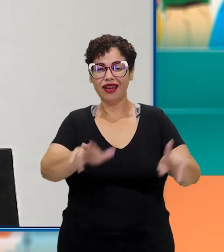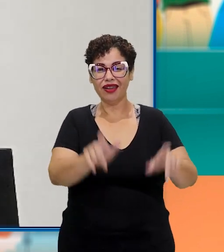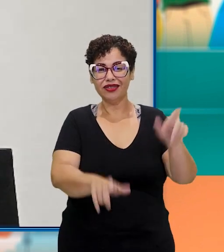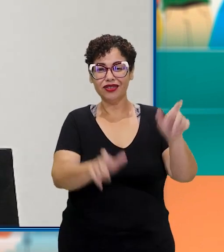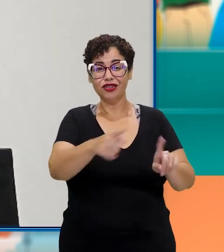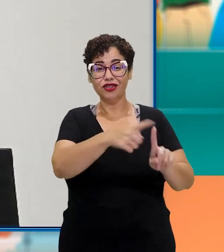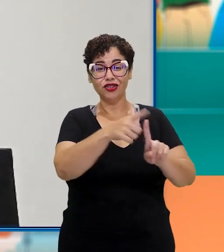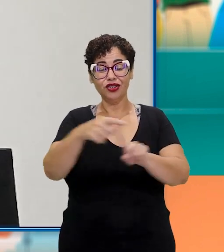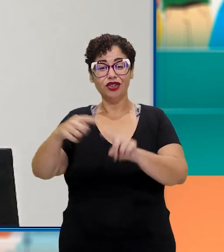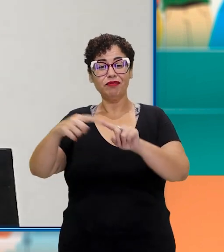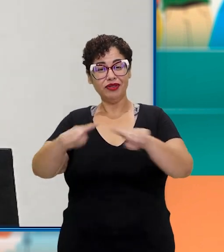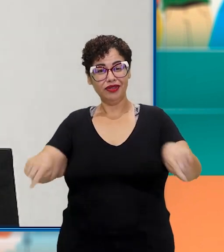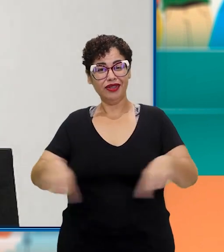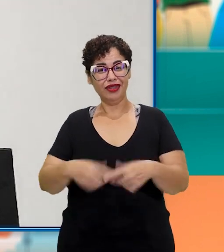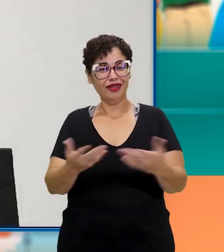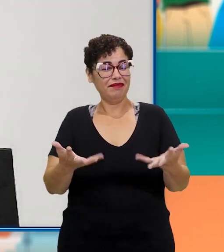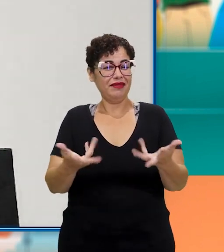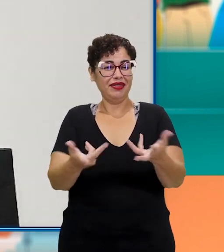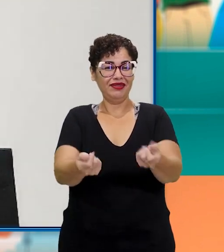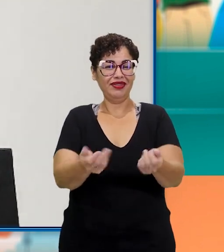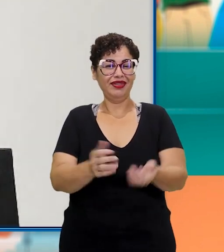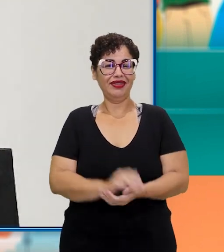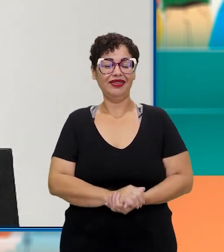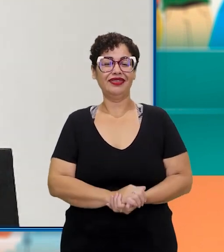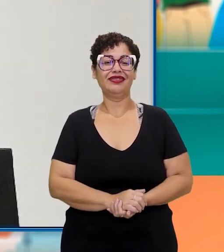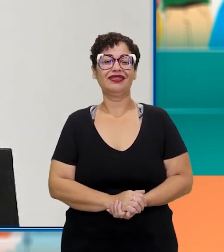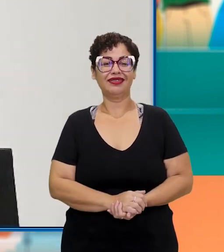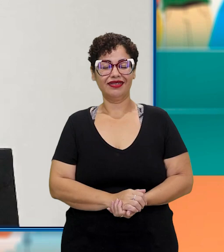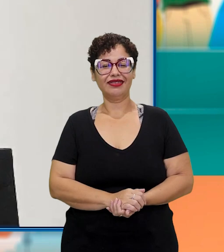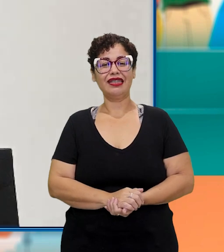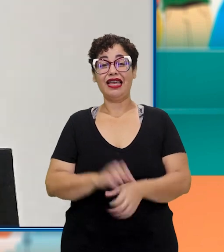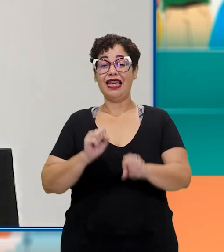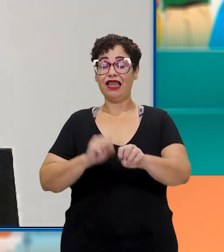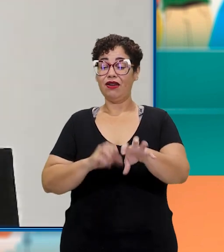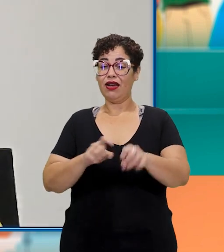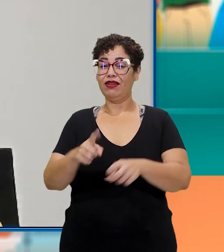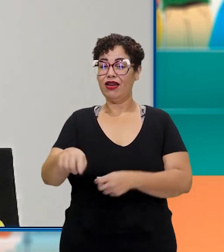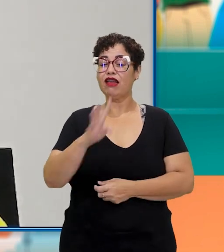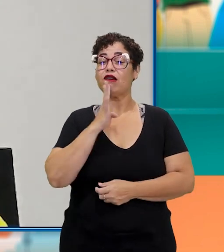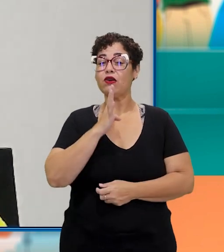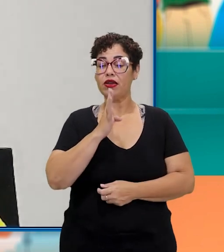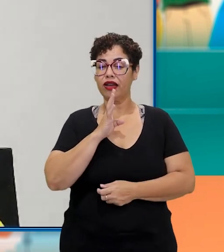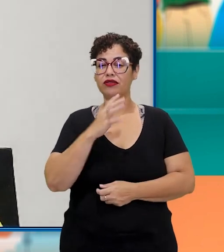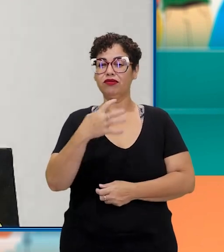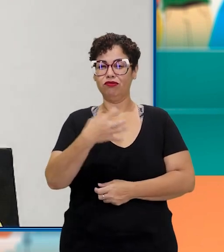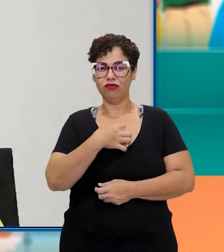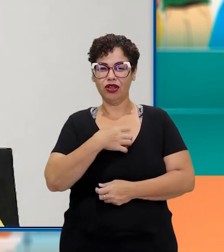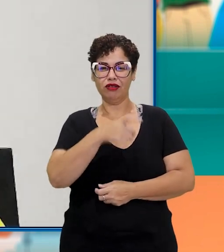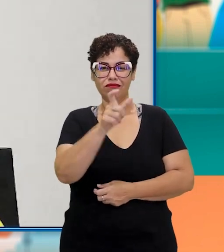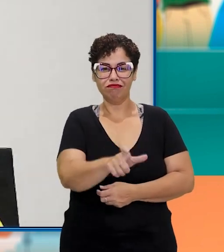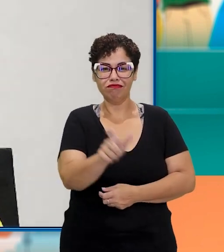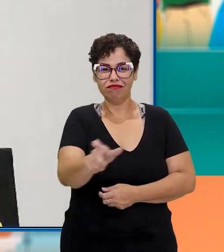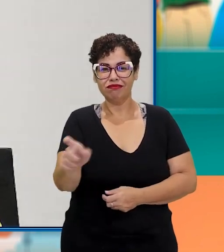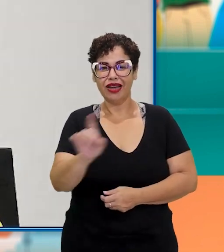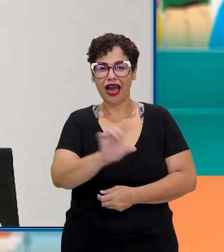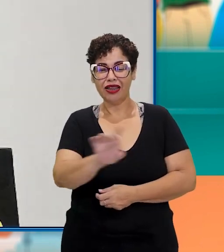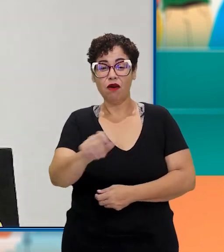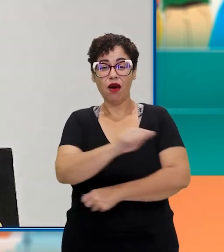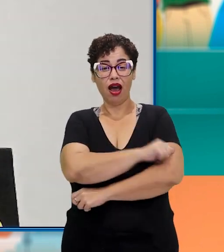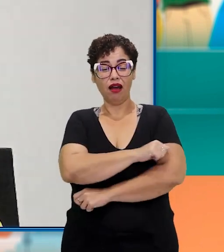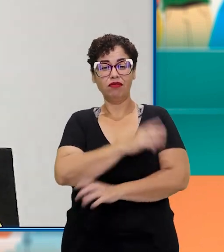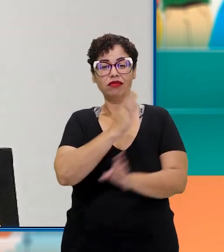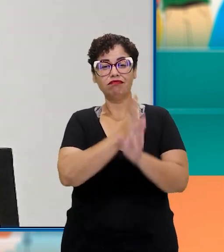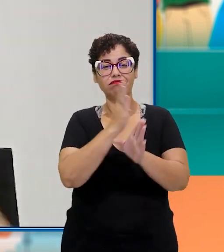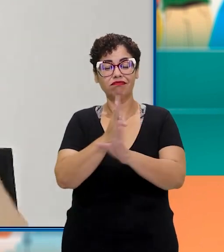diferentes temperamentos na sala de aula. Não é fantástico? O educador que conhece o temperamento de seu